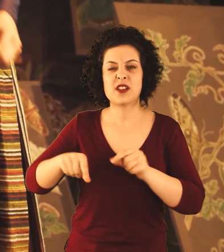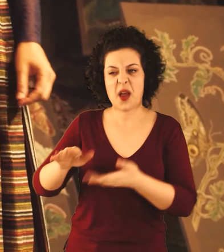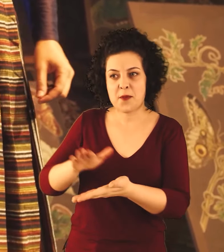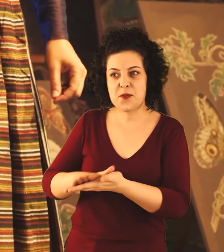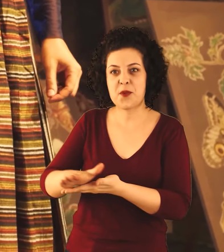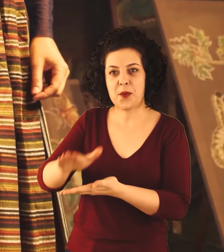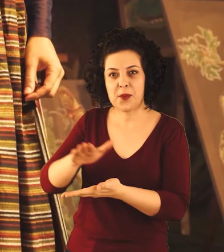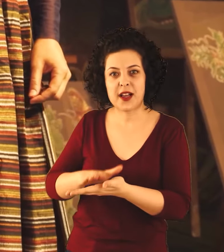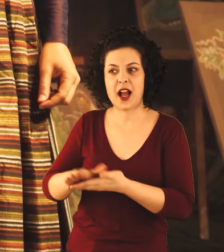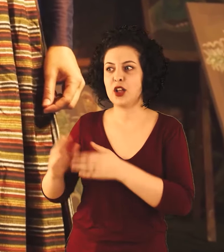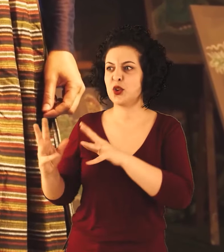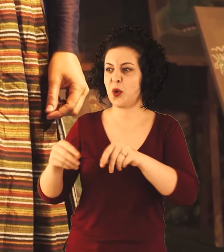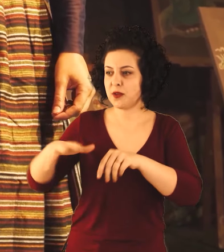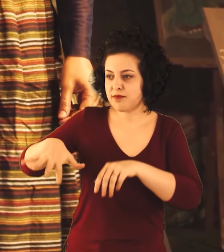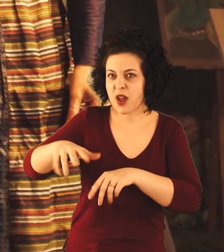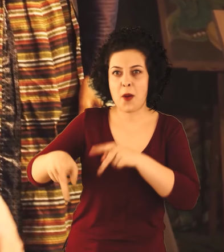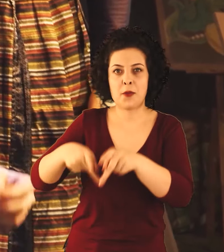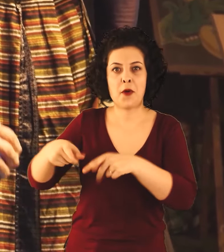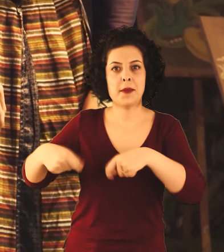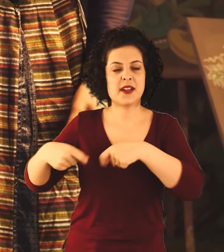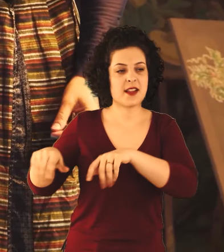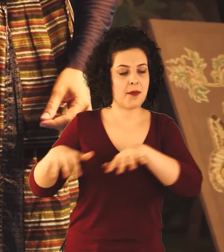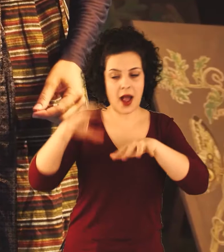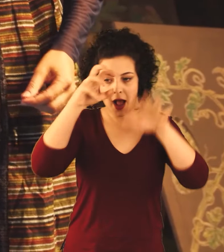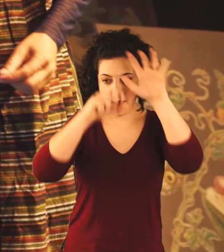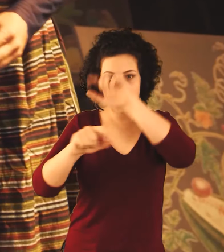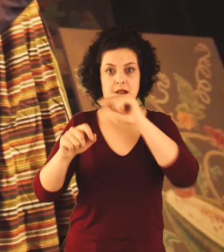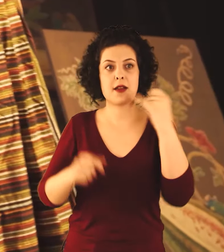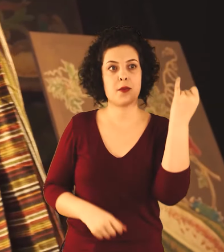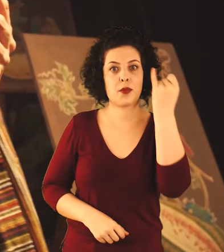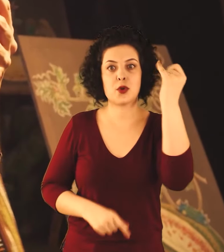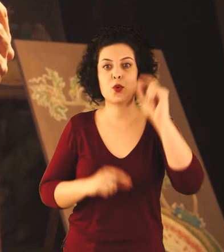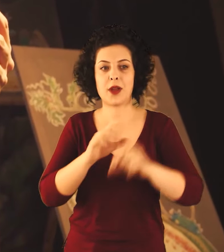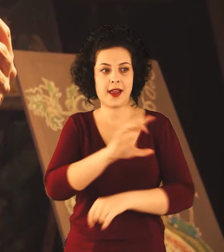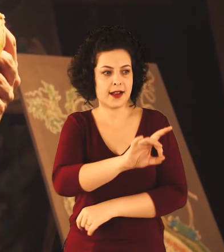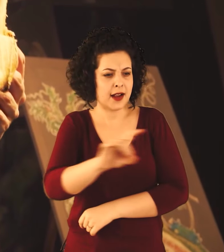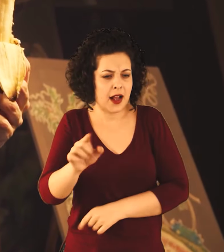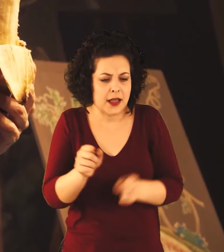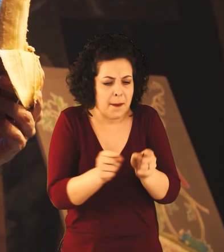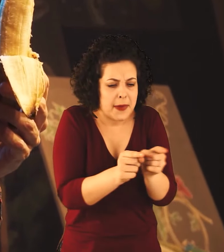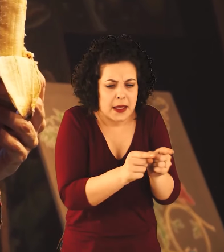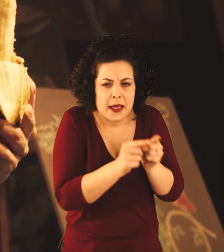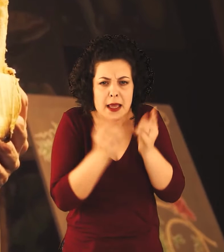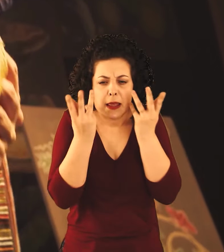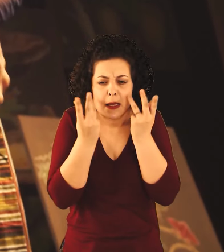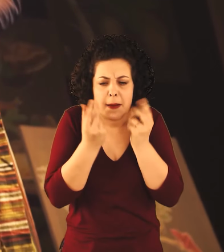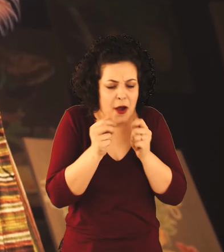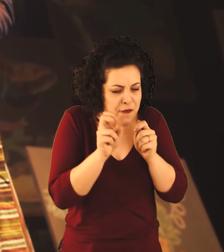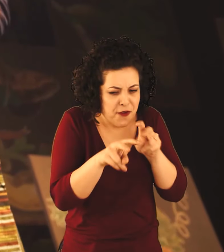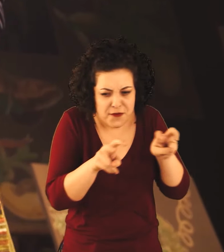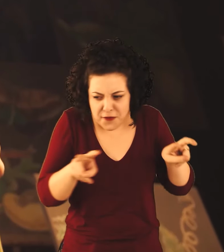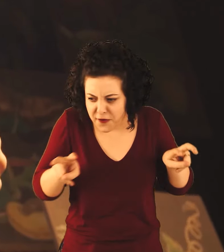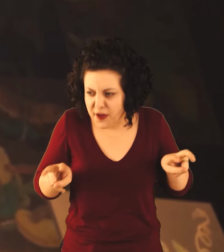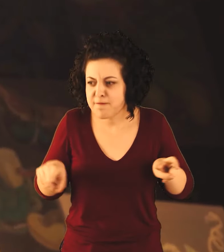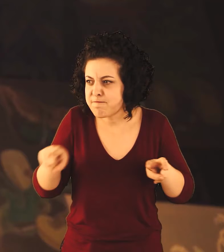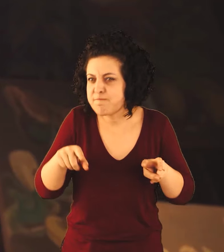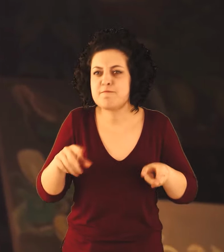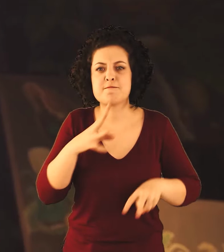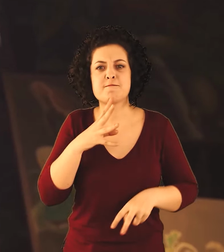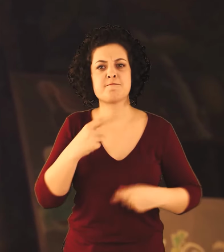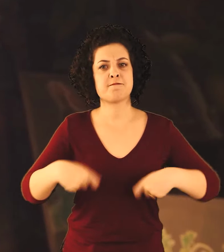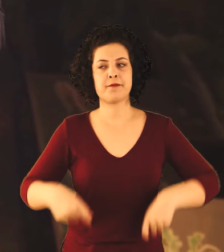publicada. Todos precisam aprender a importância gigante de cada ser minúsculo que nós observamos aqui.